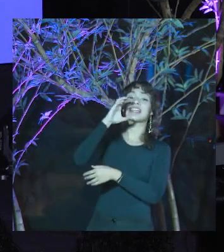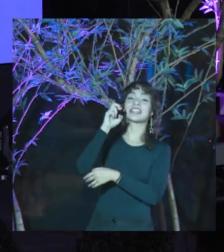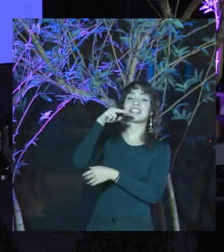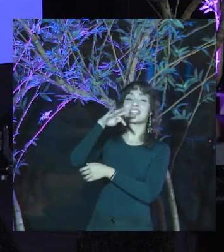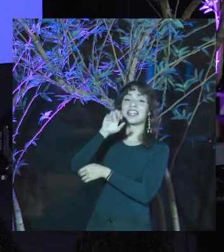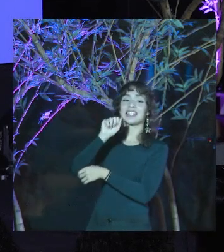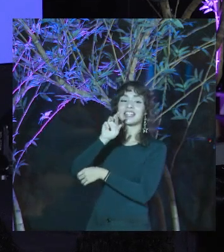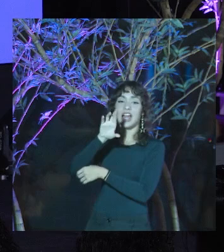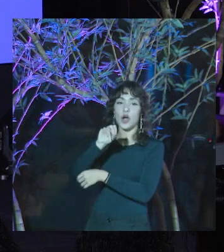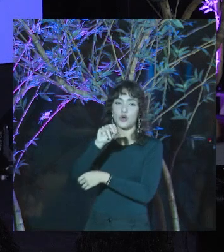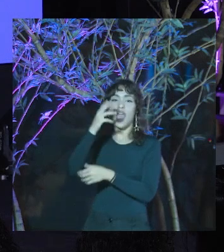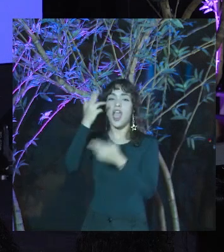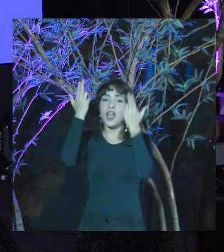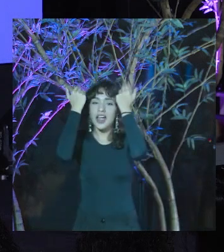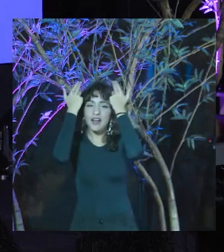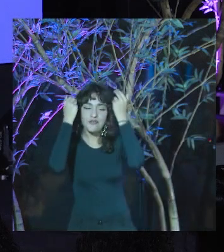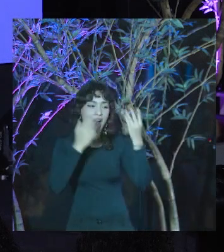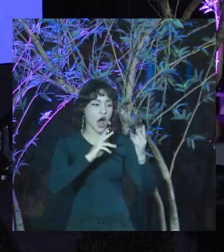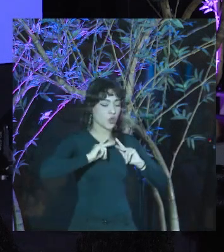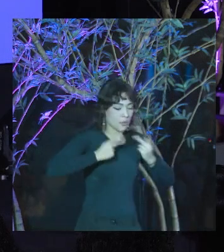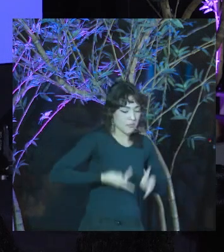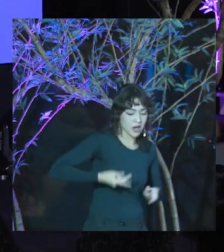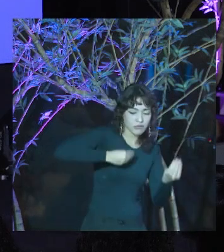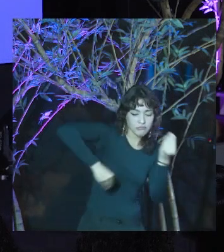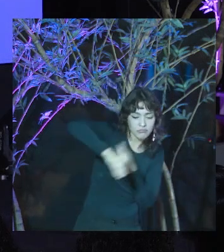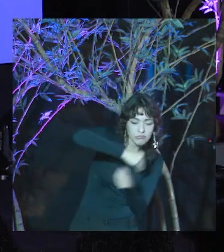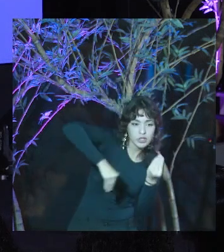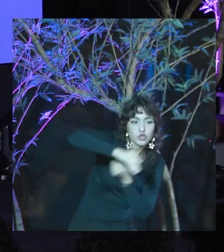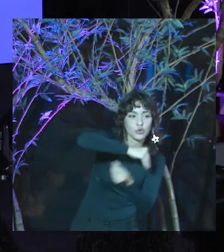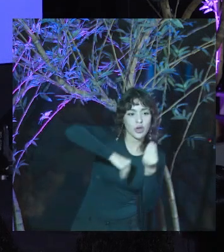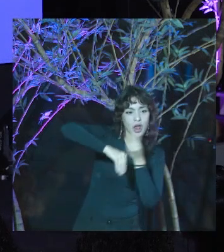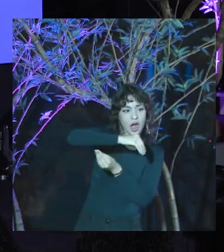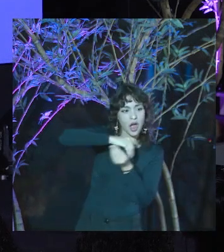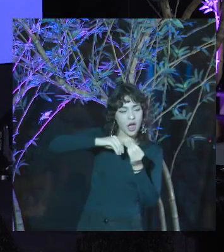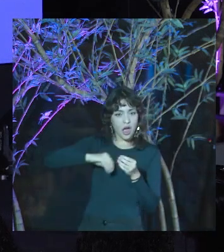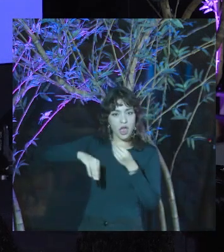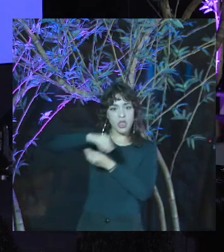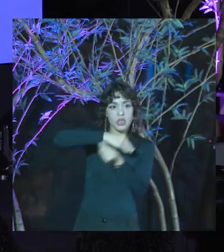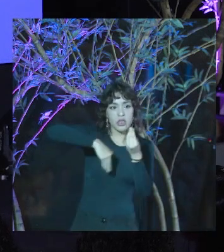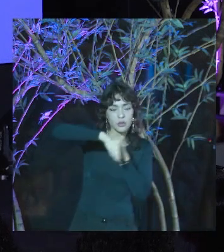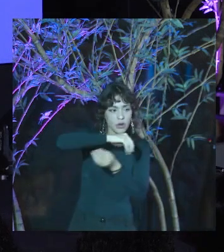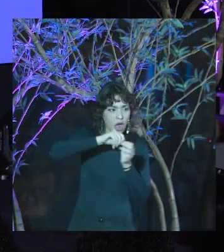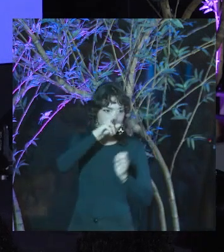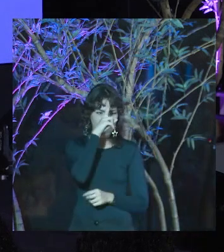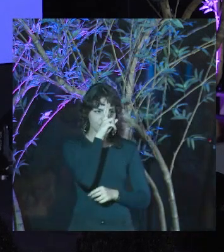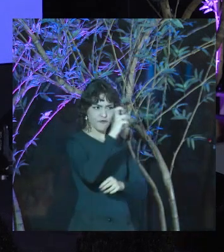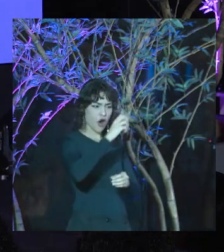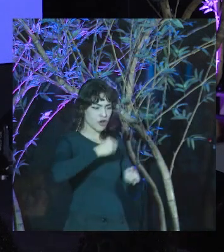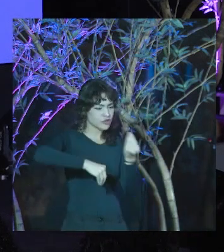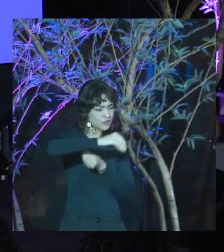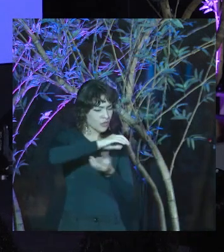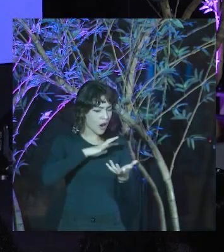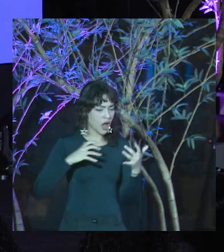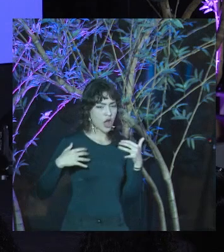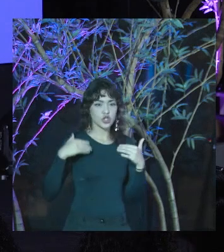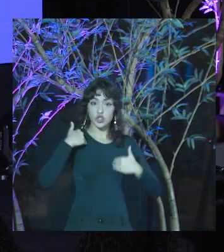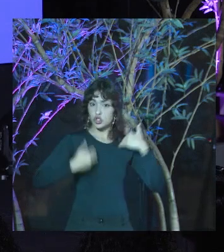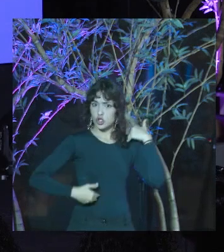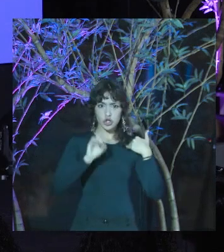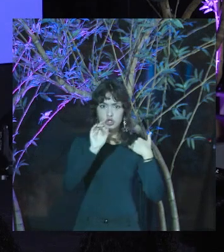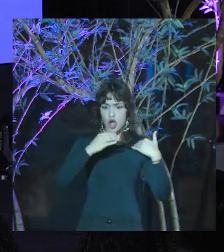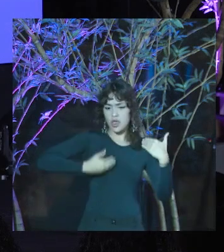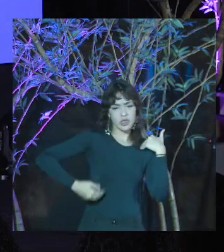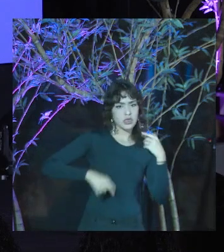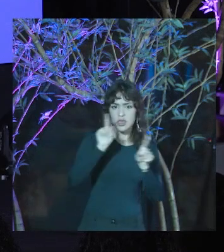uma fusão do humano com o cavalo, né? E ele, quando se misturava, ficava forte, mas não era só uma fusão corporal, era uma fusão